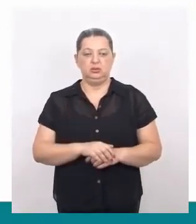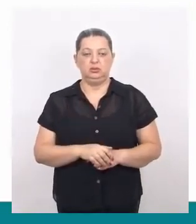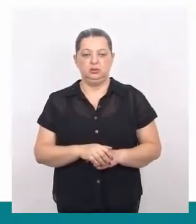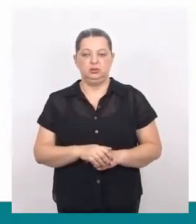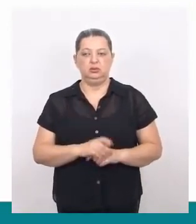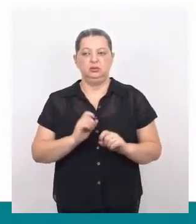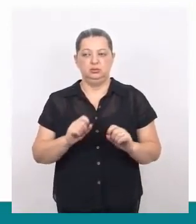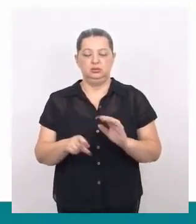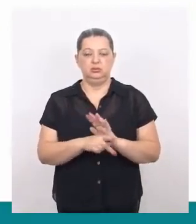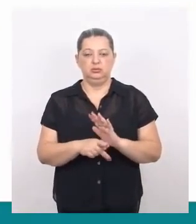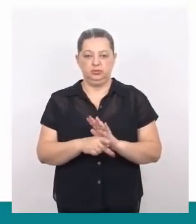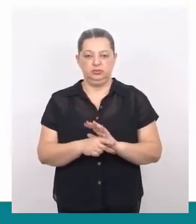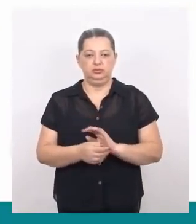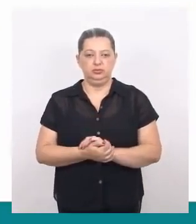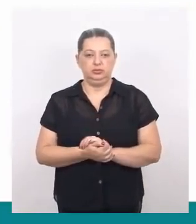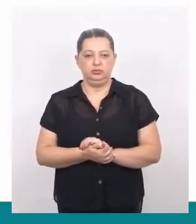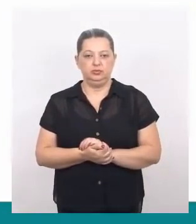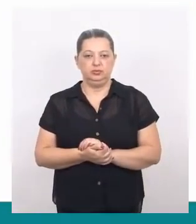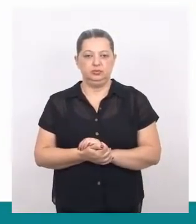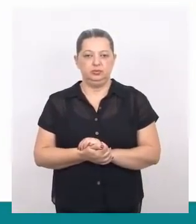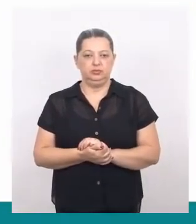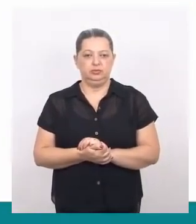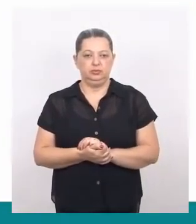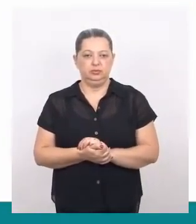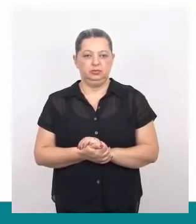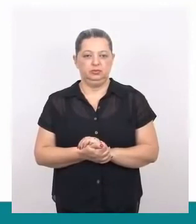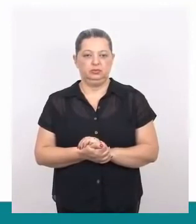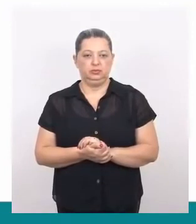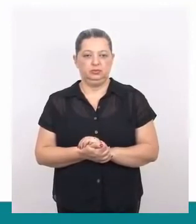ali, atribuir, pode passar.